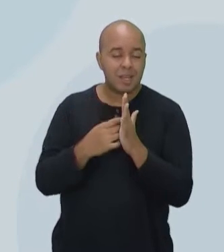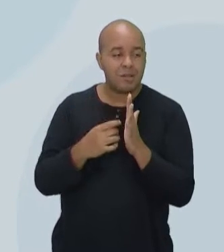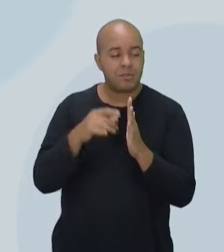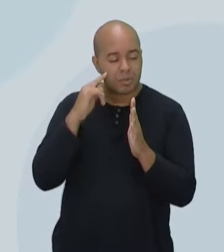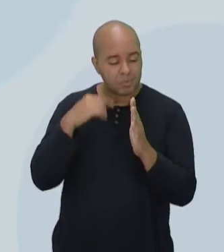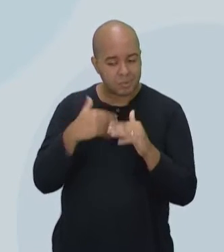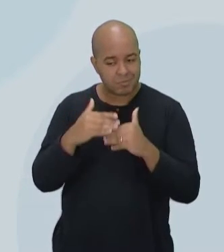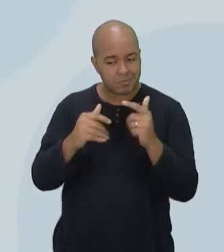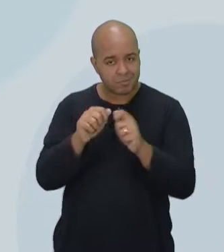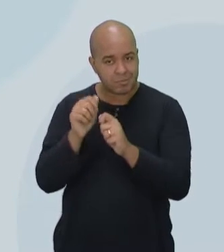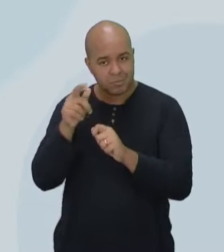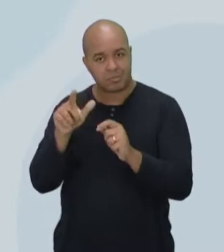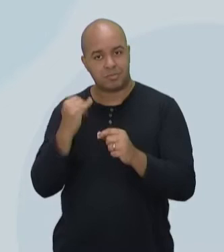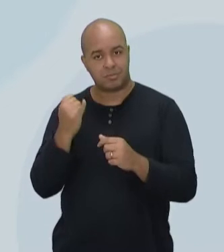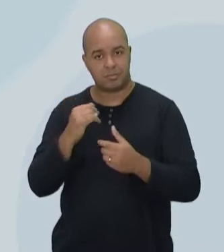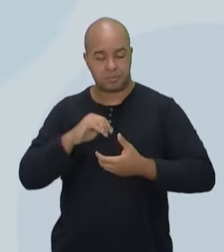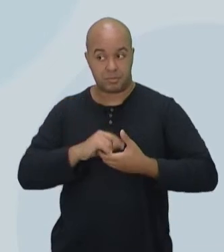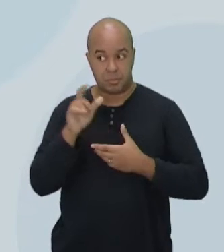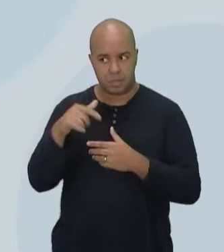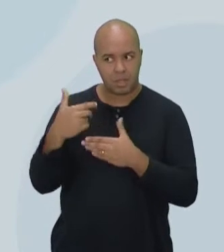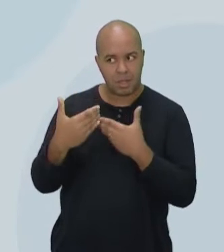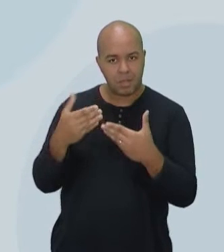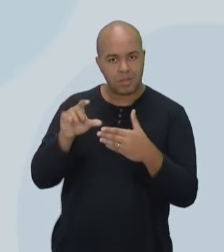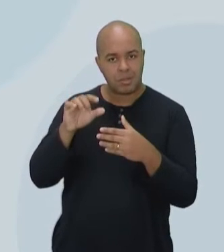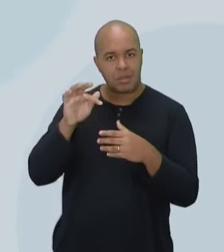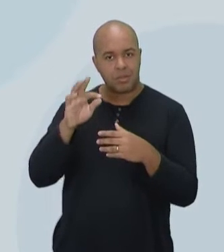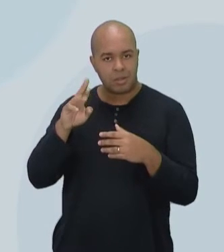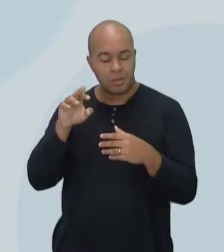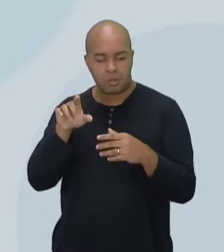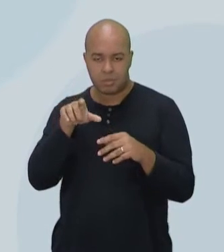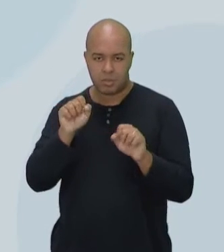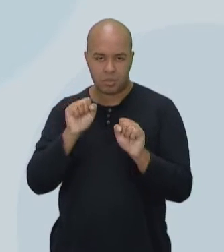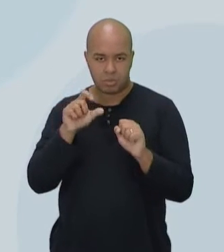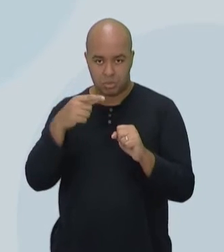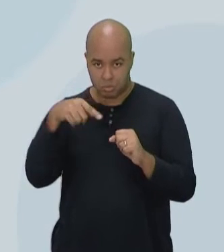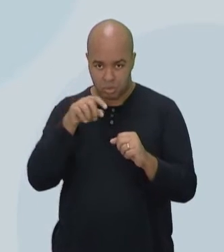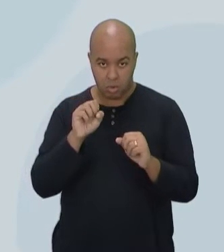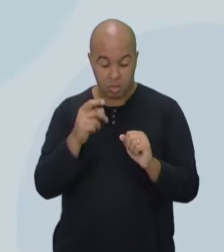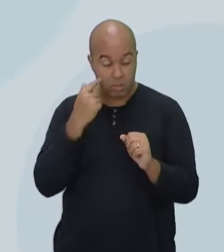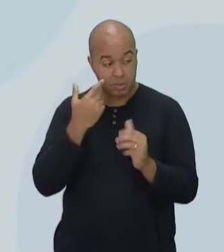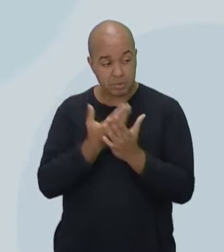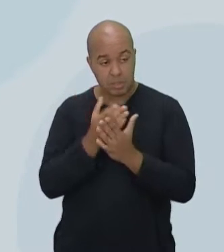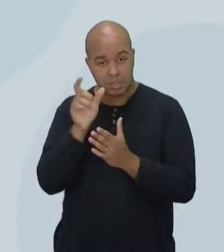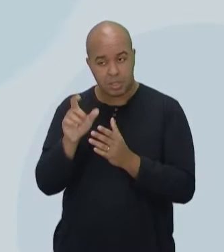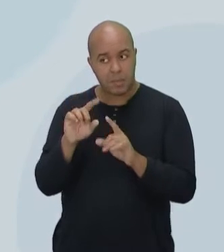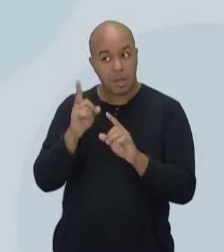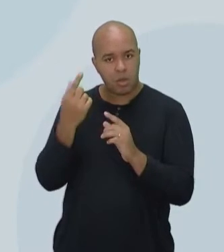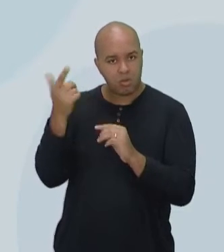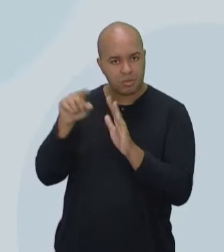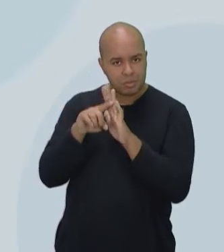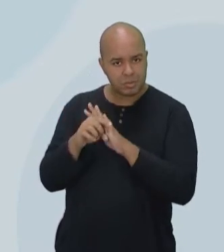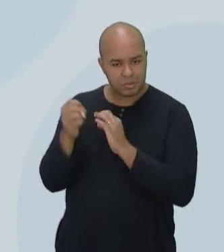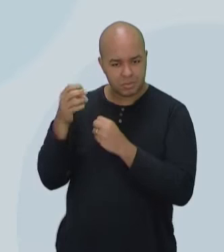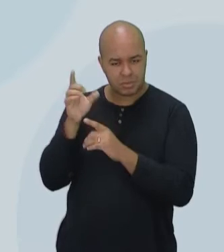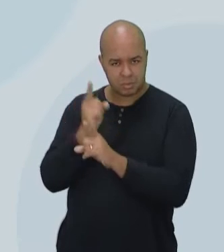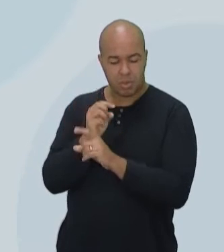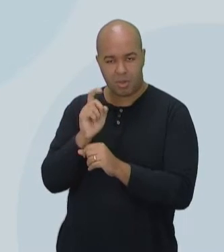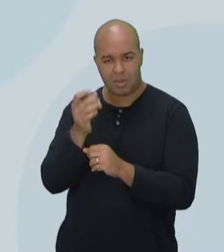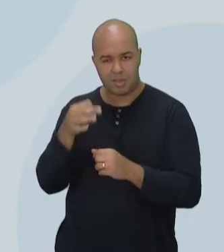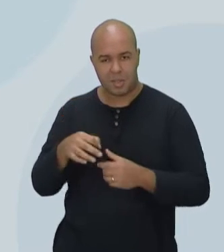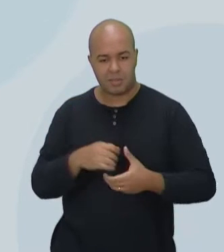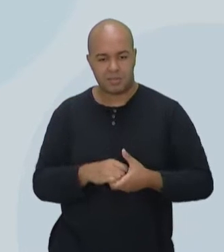que desempenhem o seu papel. Nesse caso eu escolhi o ferro, mas você pode escolher o seu. Então vamos estudar isso aí, mais um dado coletado,